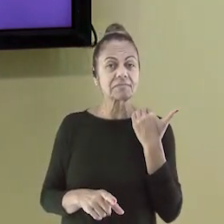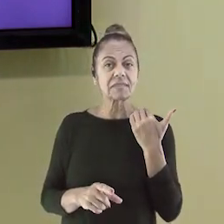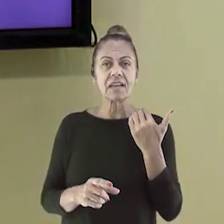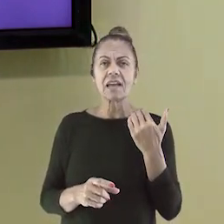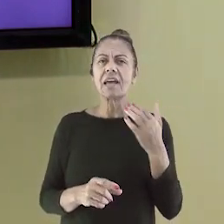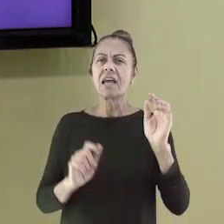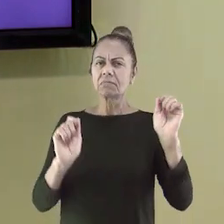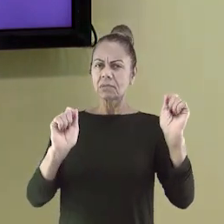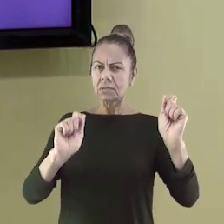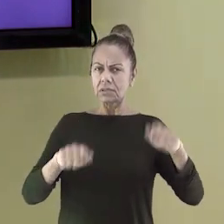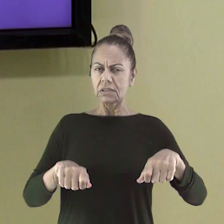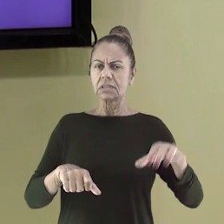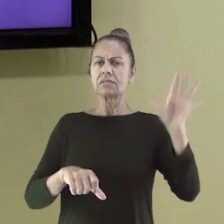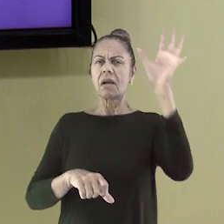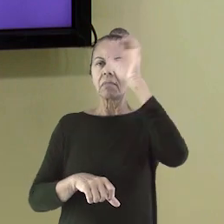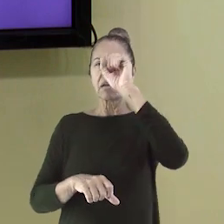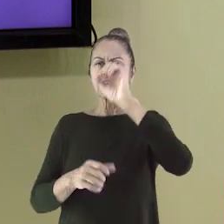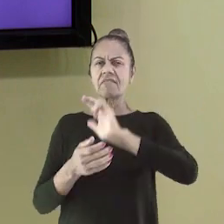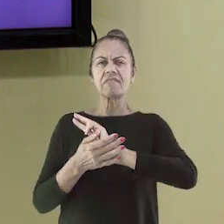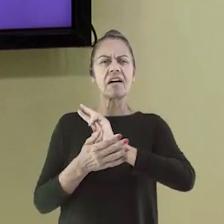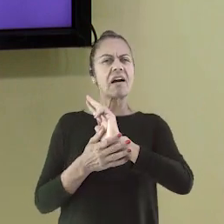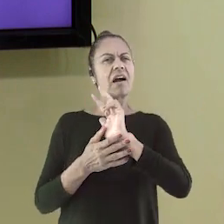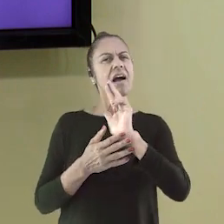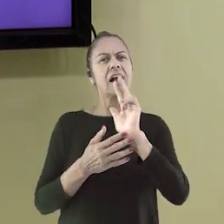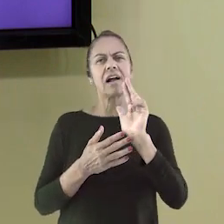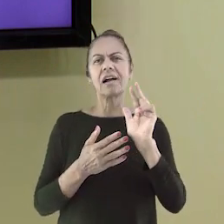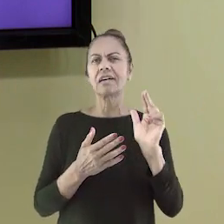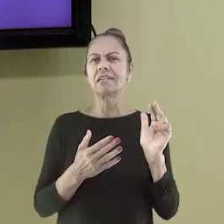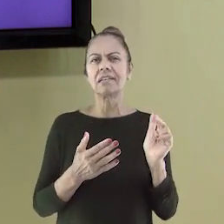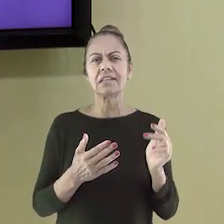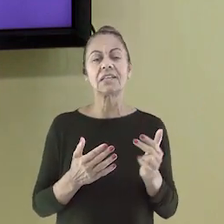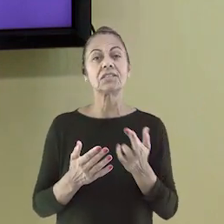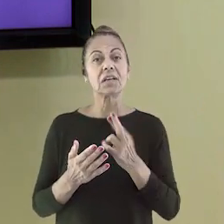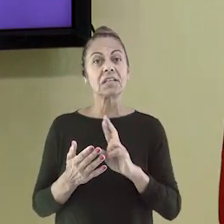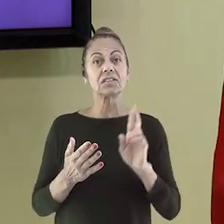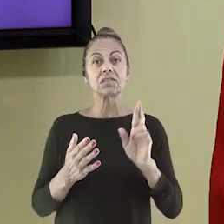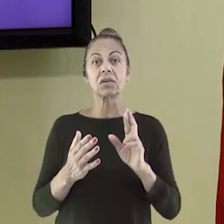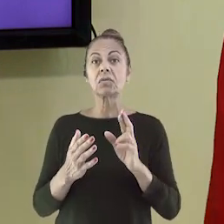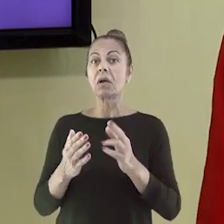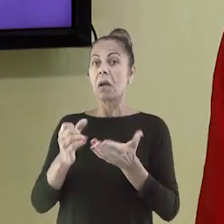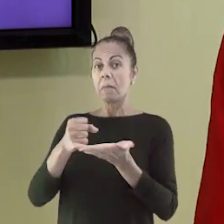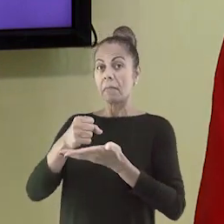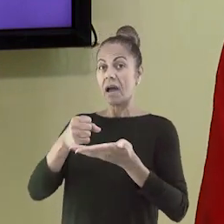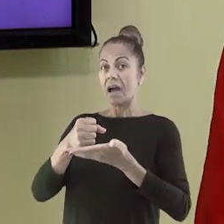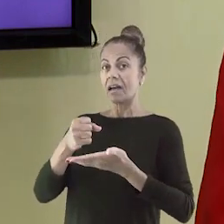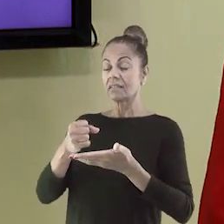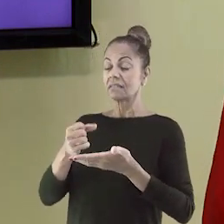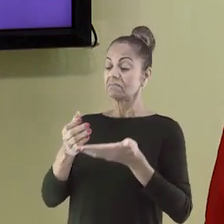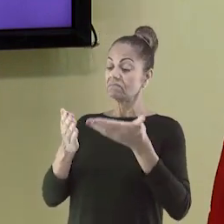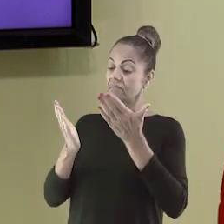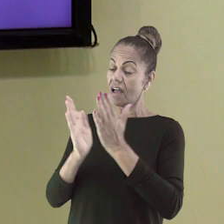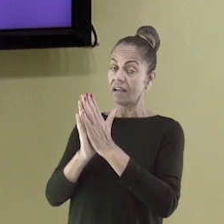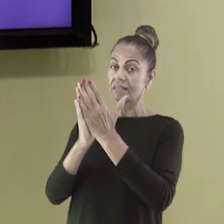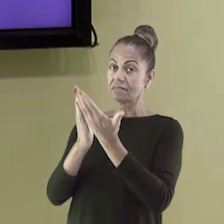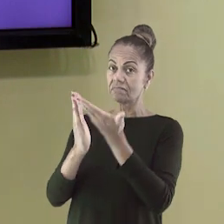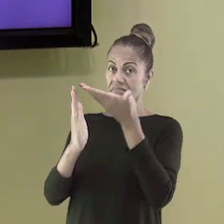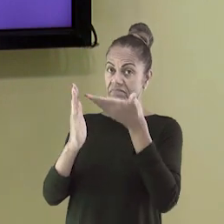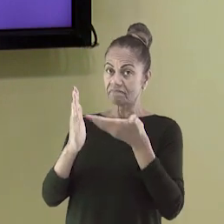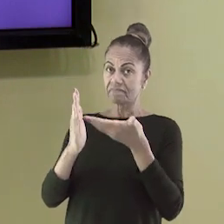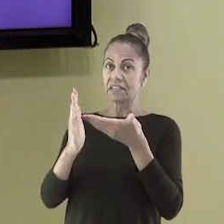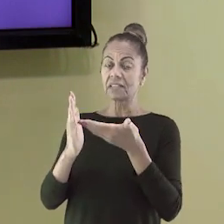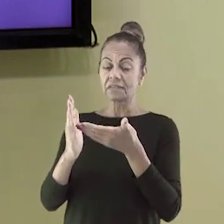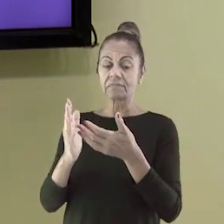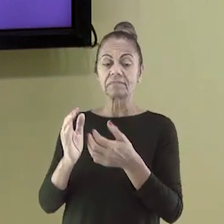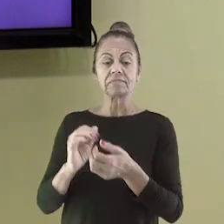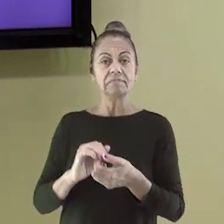aprender muito sobre outras religiões e culturas com base em seus textos sagrados. O respeito a